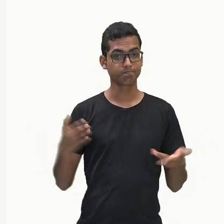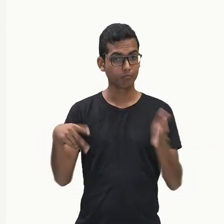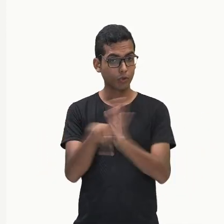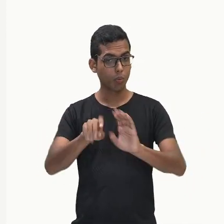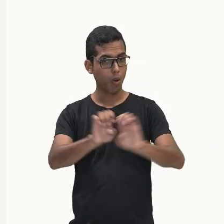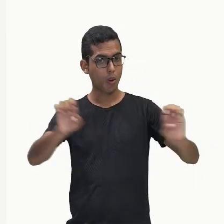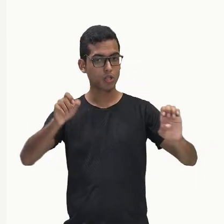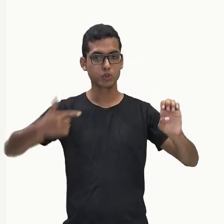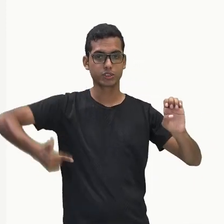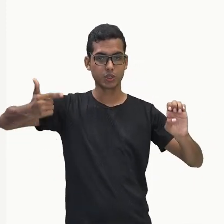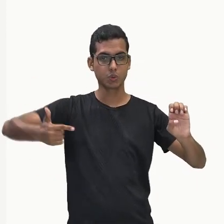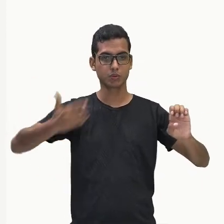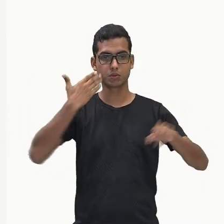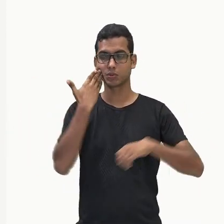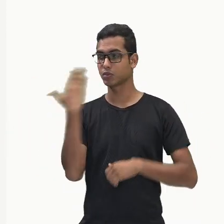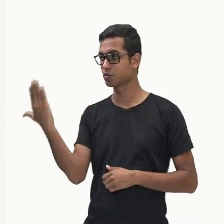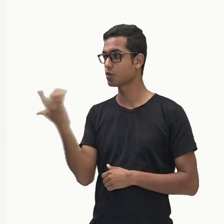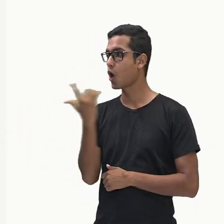segundo grau,